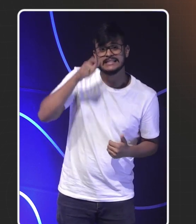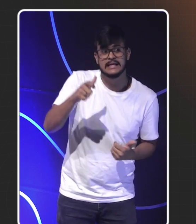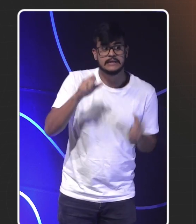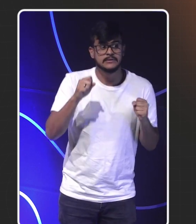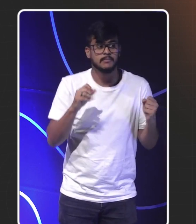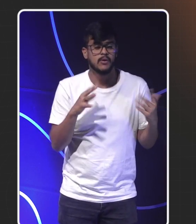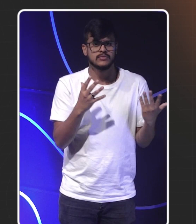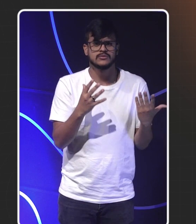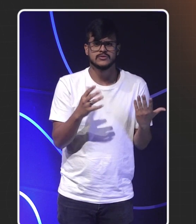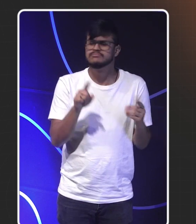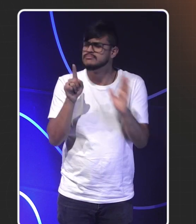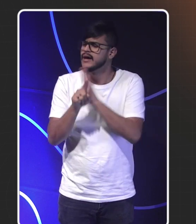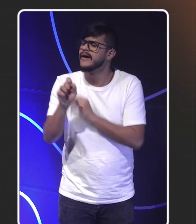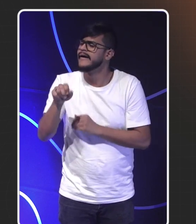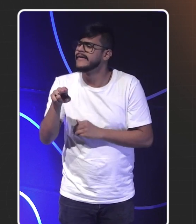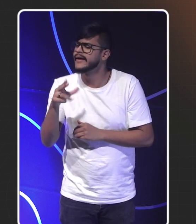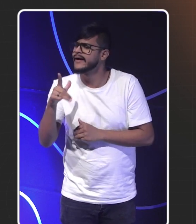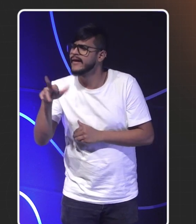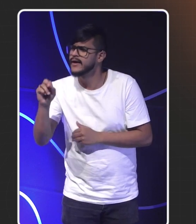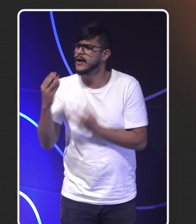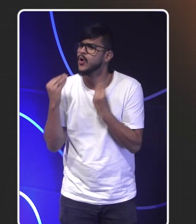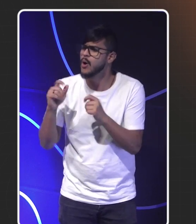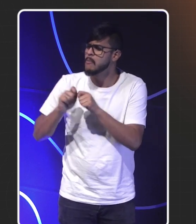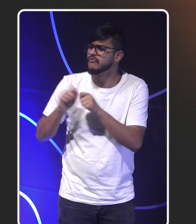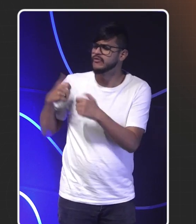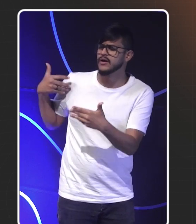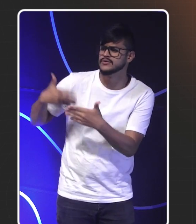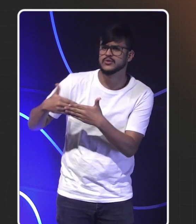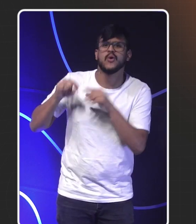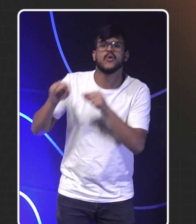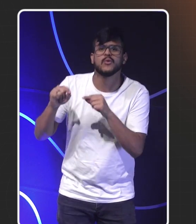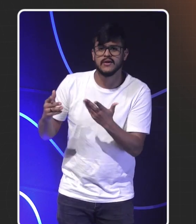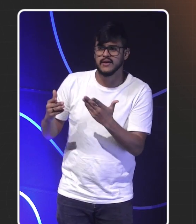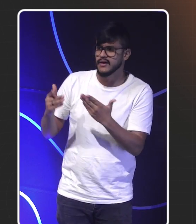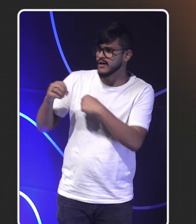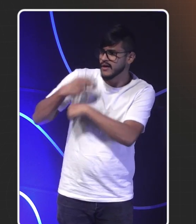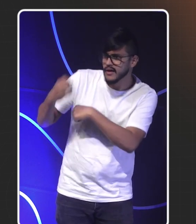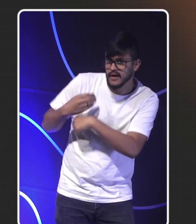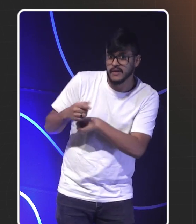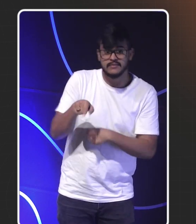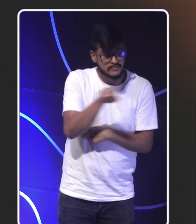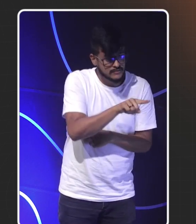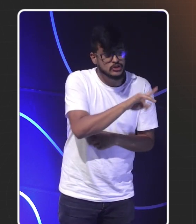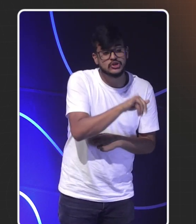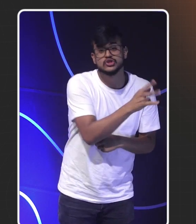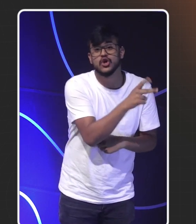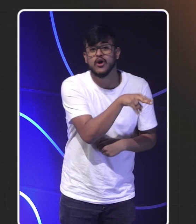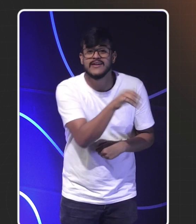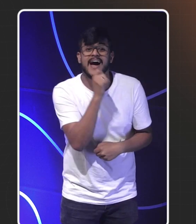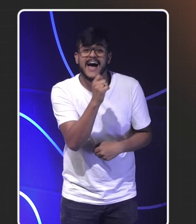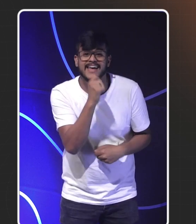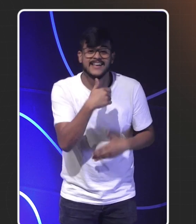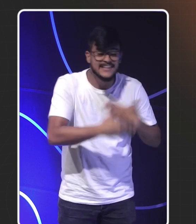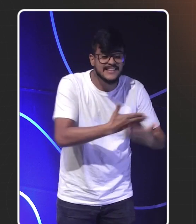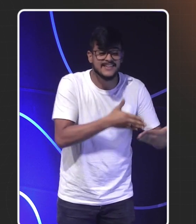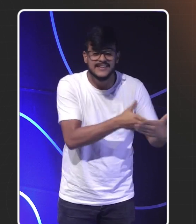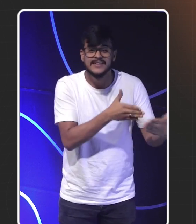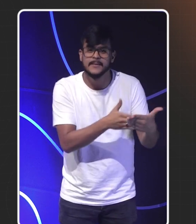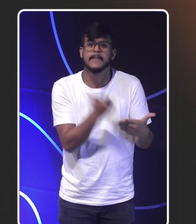Clara fez, né, para chegar nisso, que construção ela fez, que caminho foi que ela seguiu, e o Johnny as dificuldades que ele ainda tem, para a gente ver